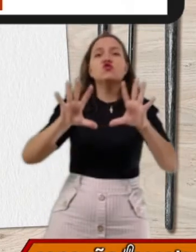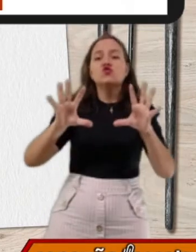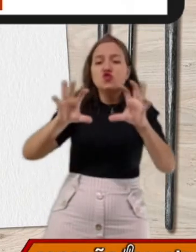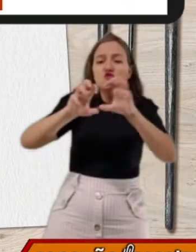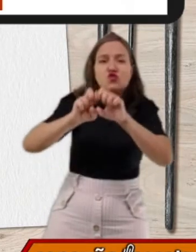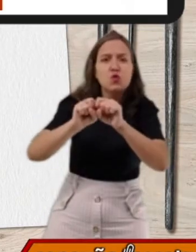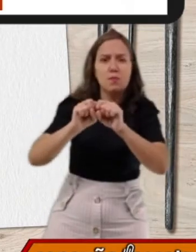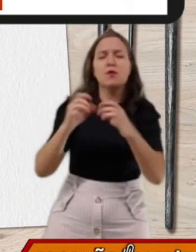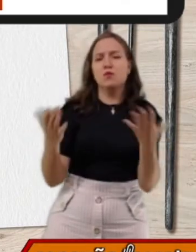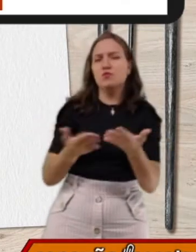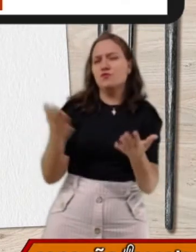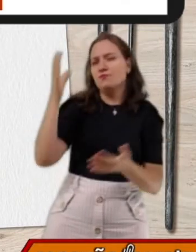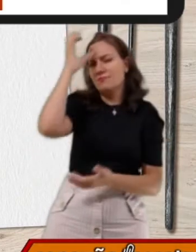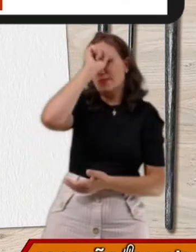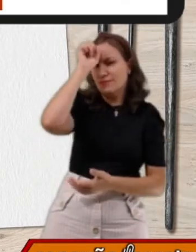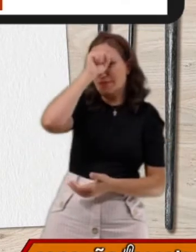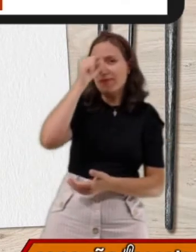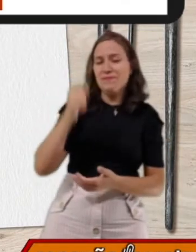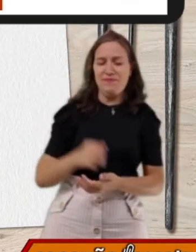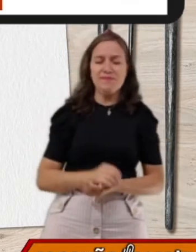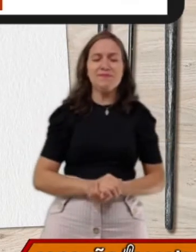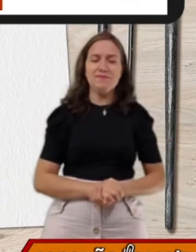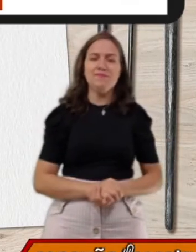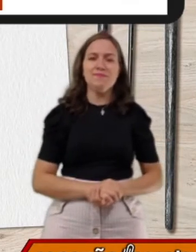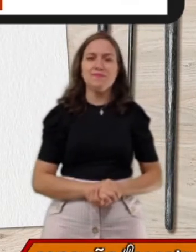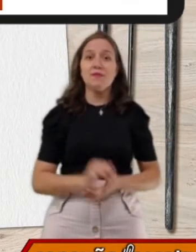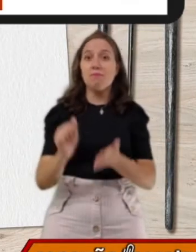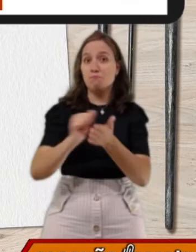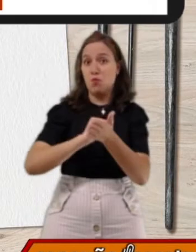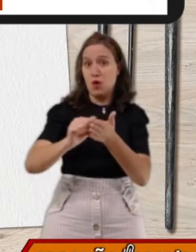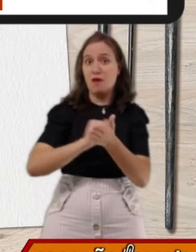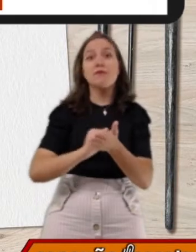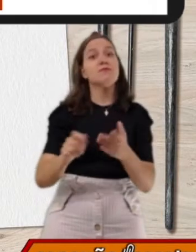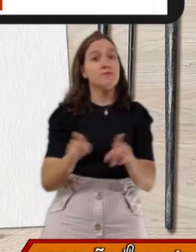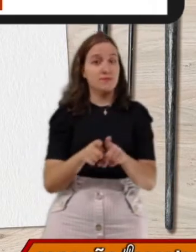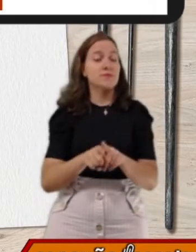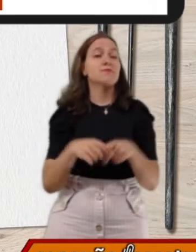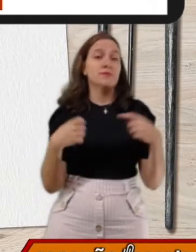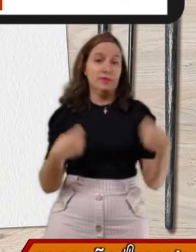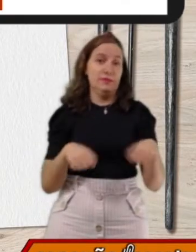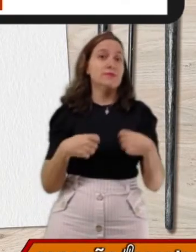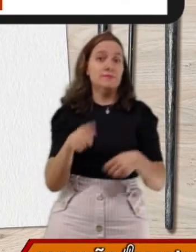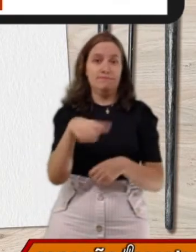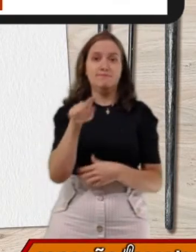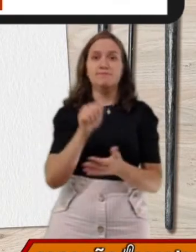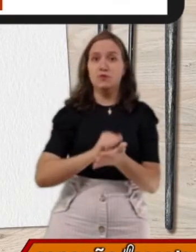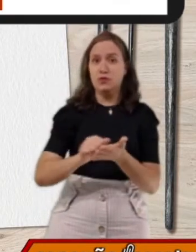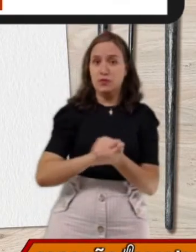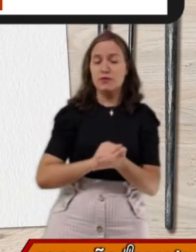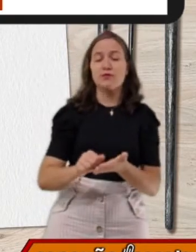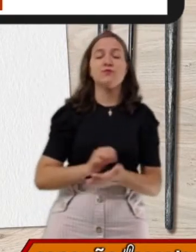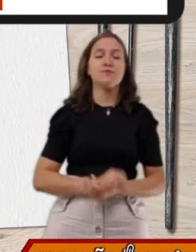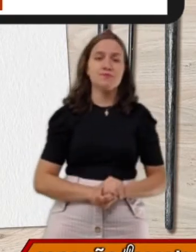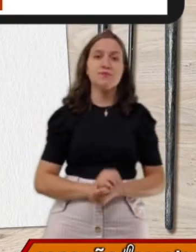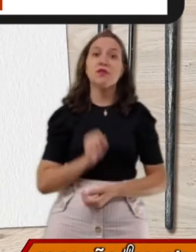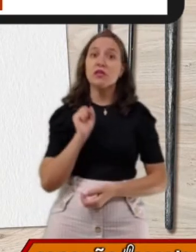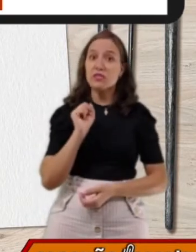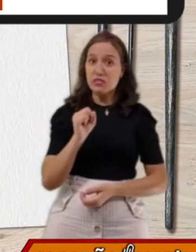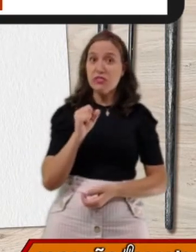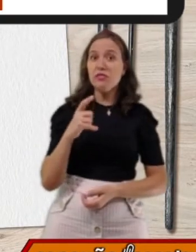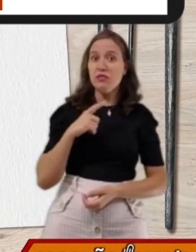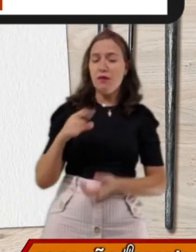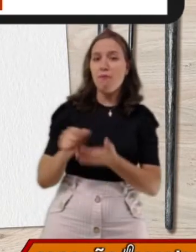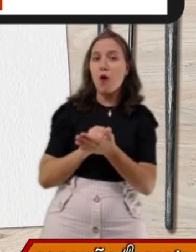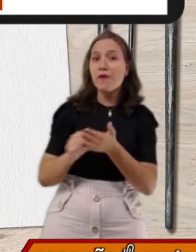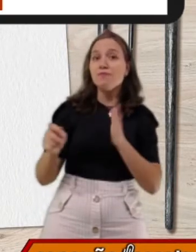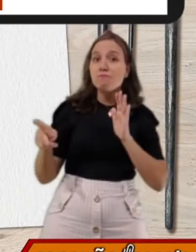vamos aprender a sombrear que hoje a borracha Você vai precisar de uma borracha tá enfim se você puder tem uma